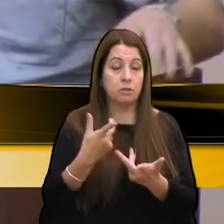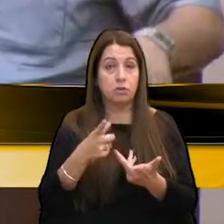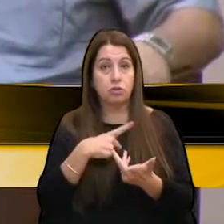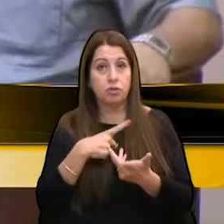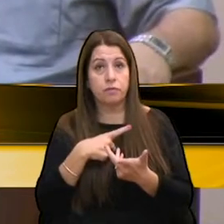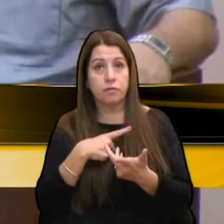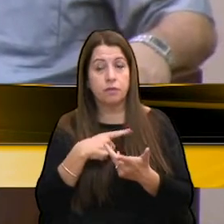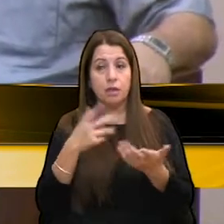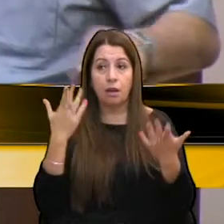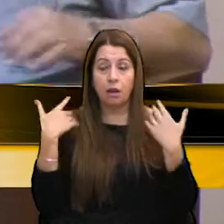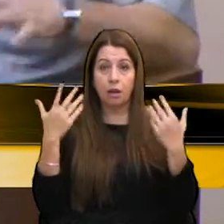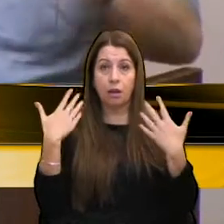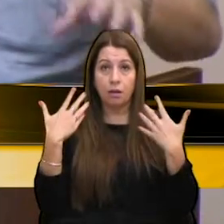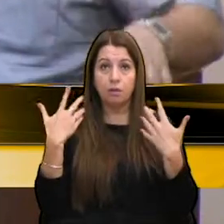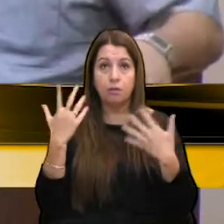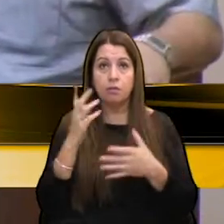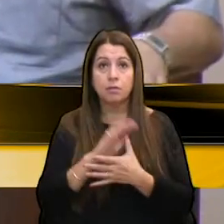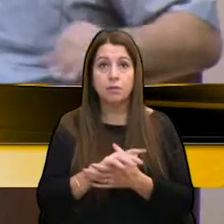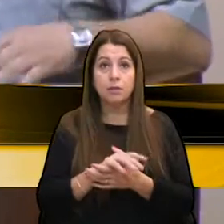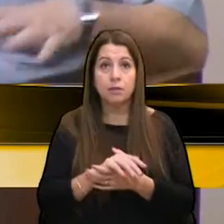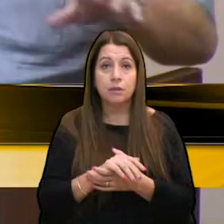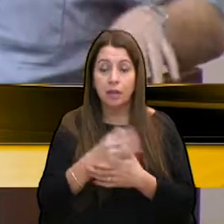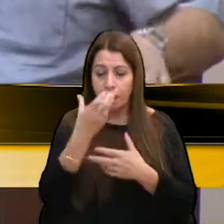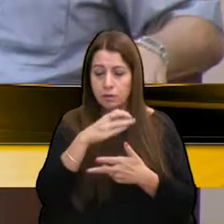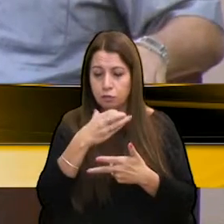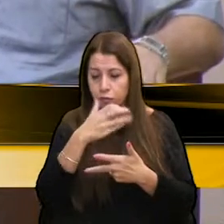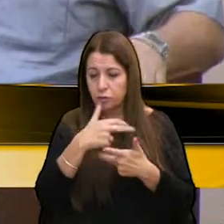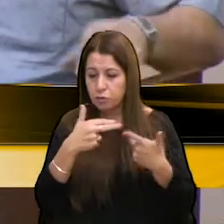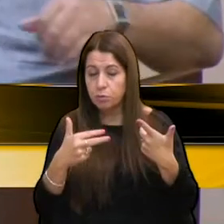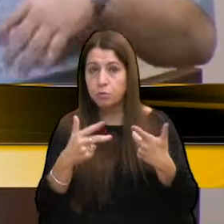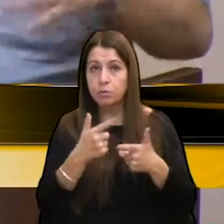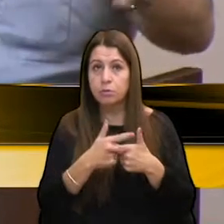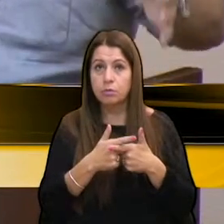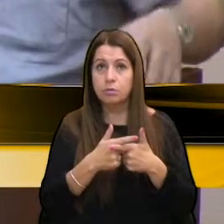tiver quente daqui mais uns dias, né? A fruta já vai